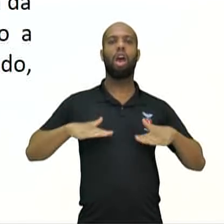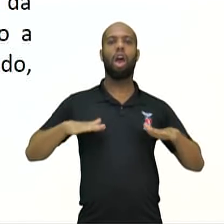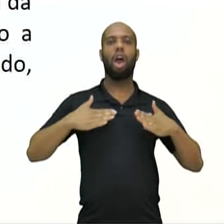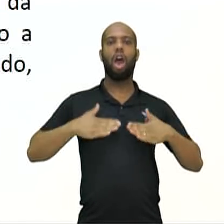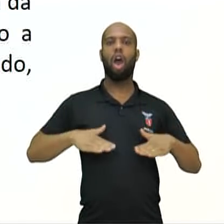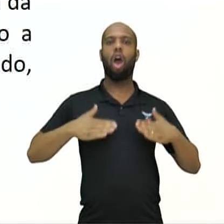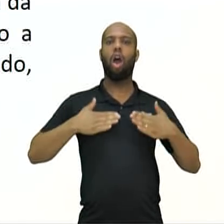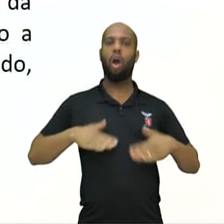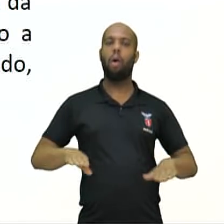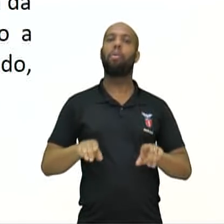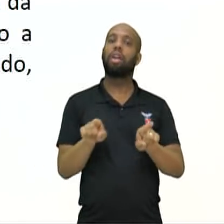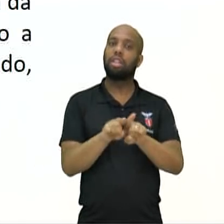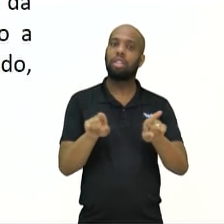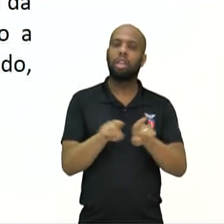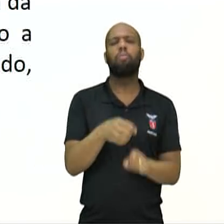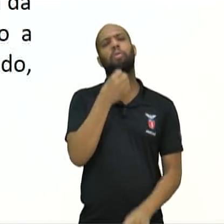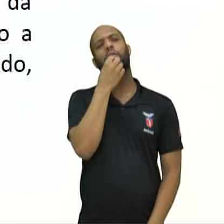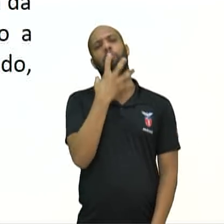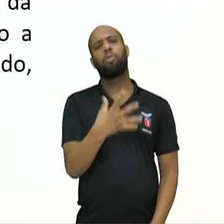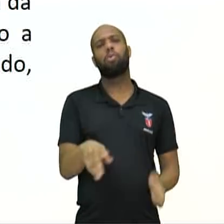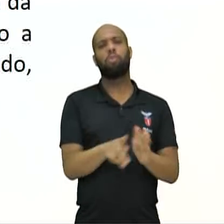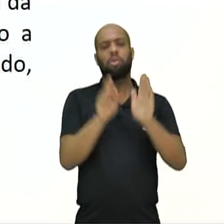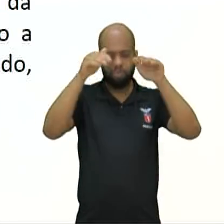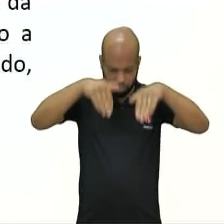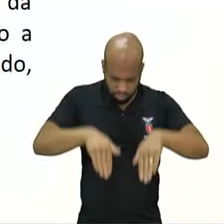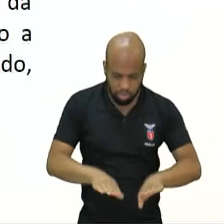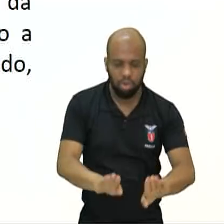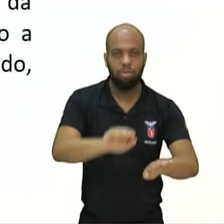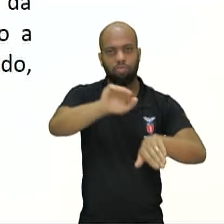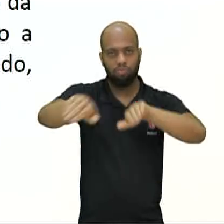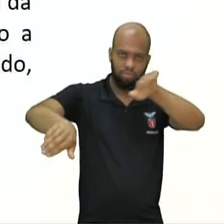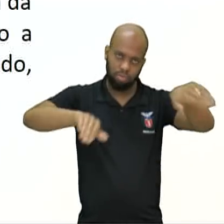cristalinas, além de serem ótimas para o mergulho.